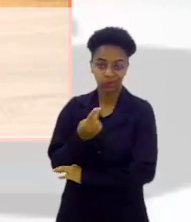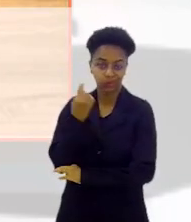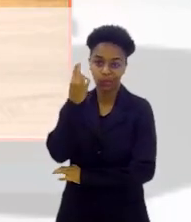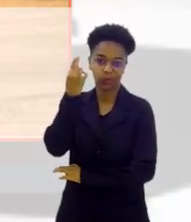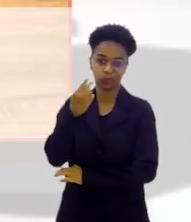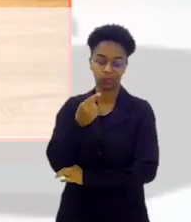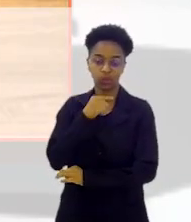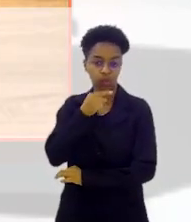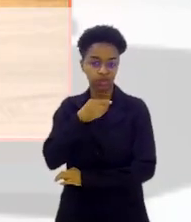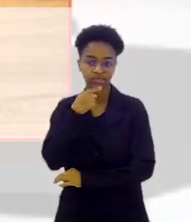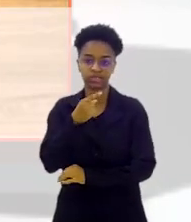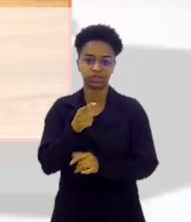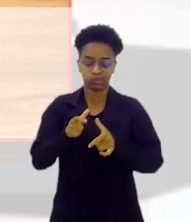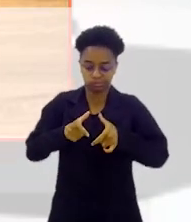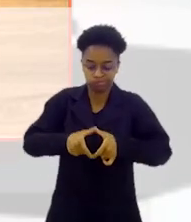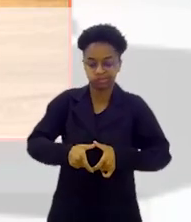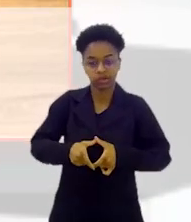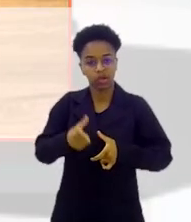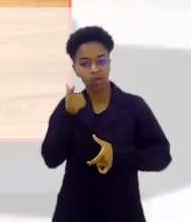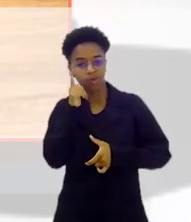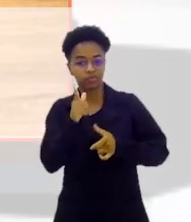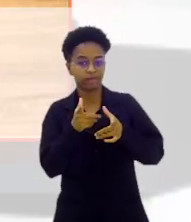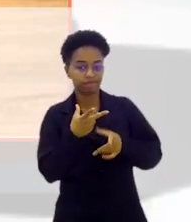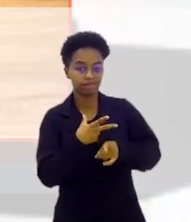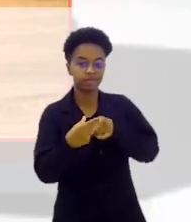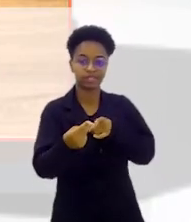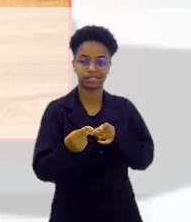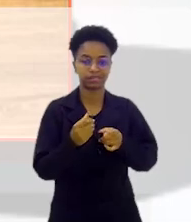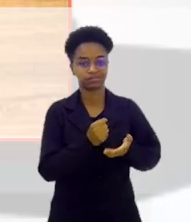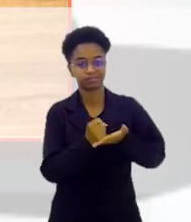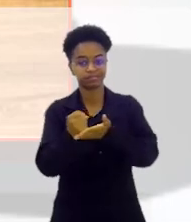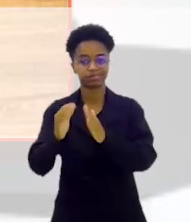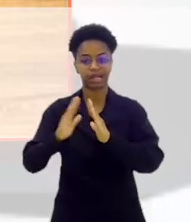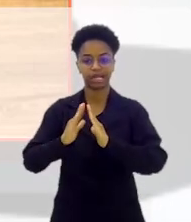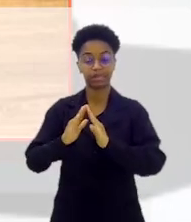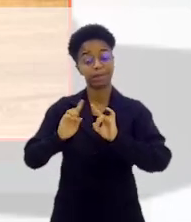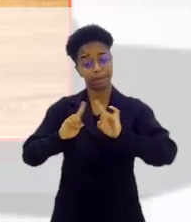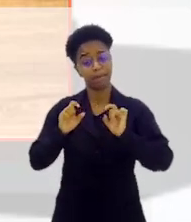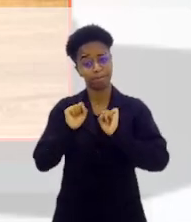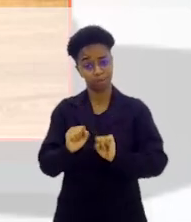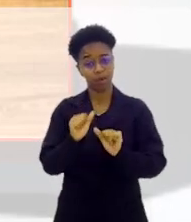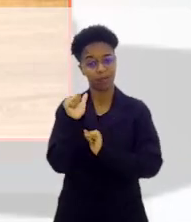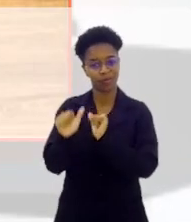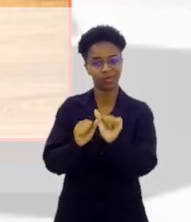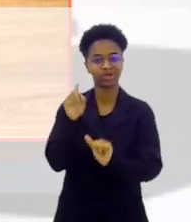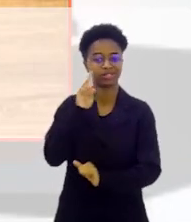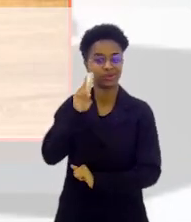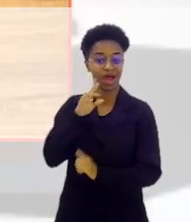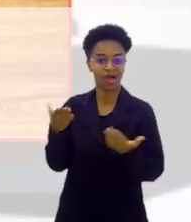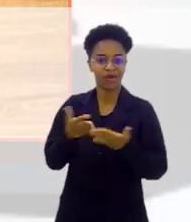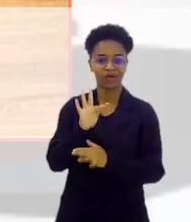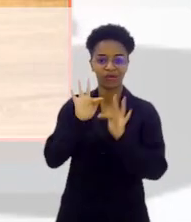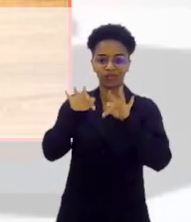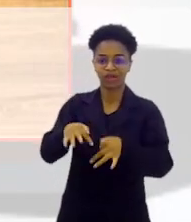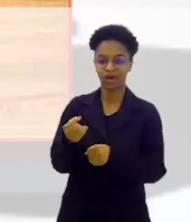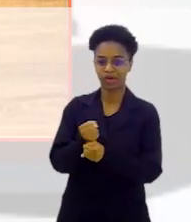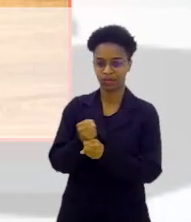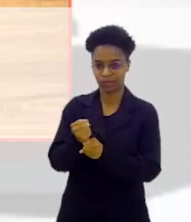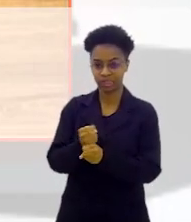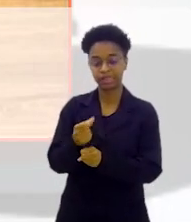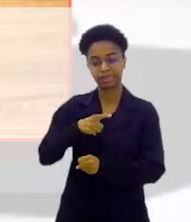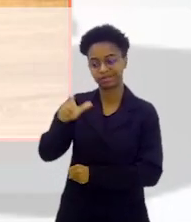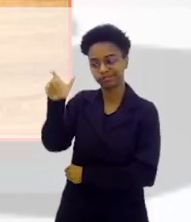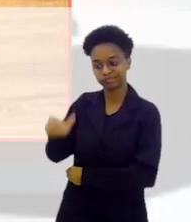levou a disputada moeda de bronze para casa. Mas essa história pode mudar neste final de ano com